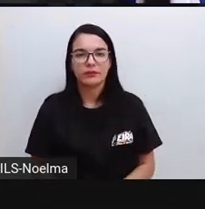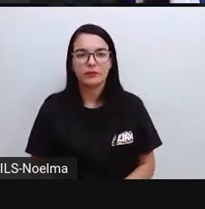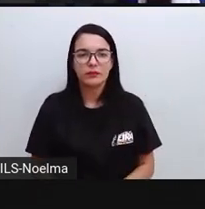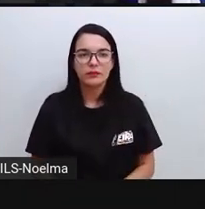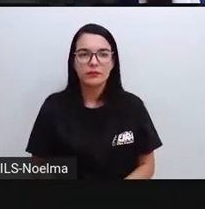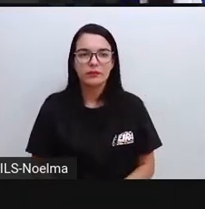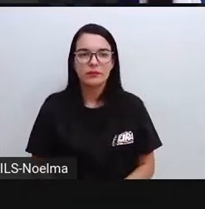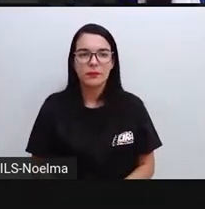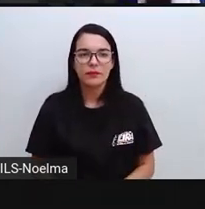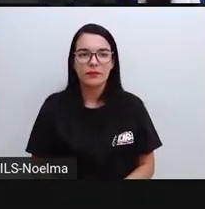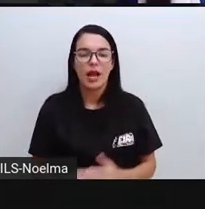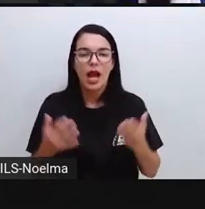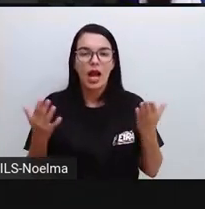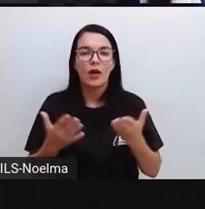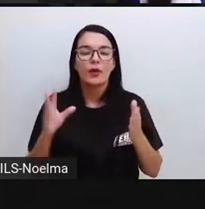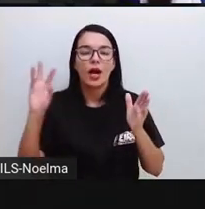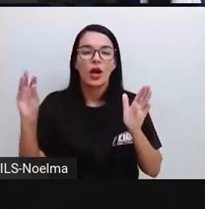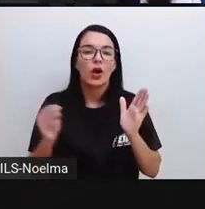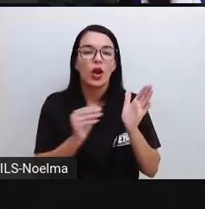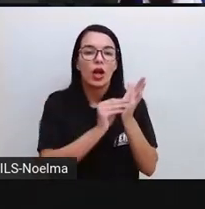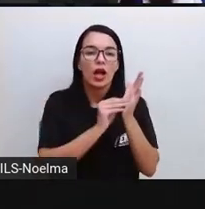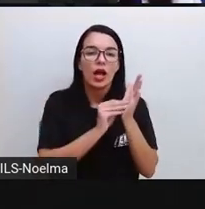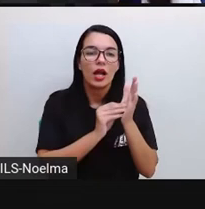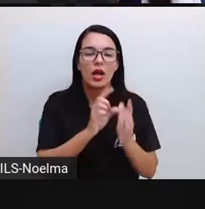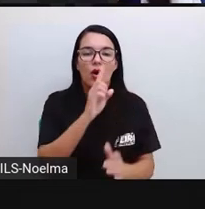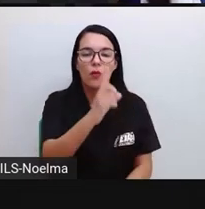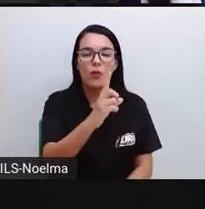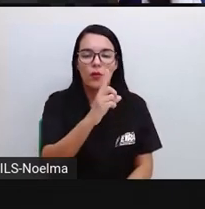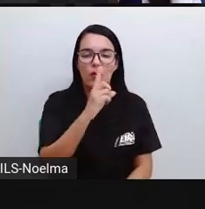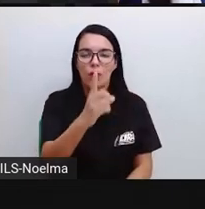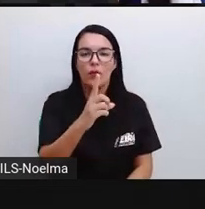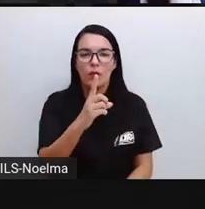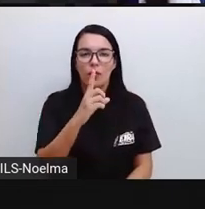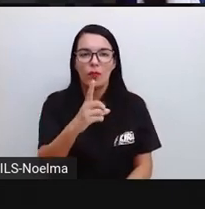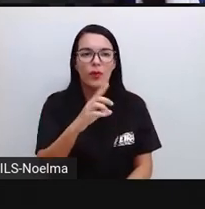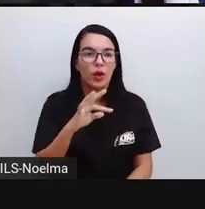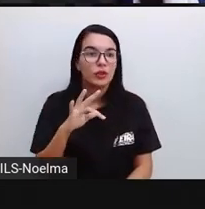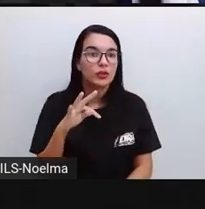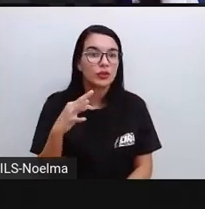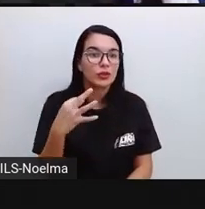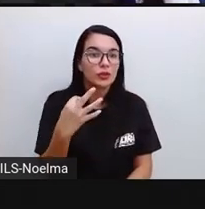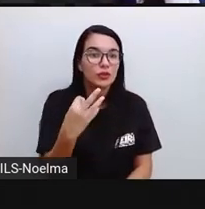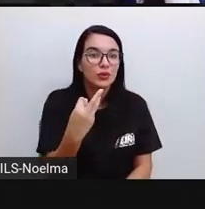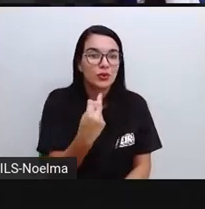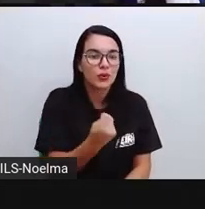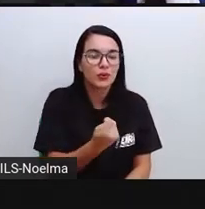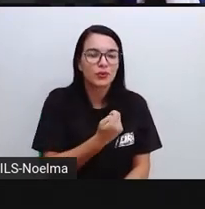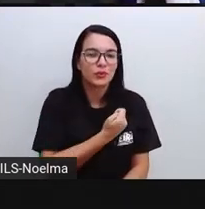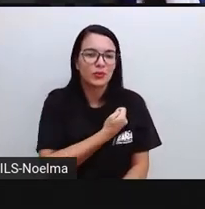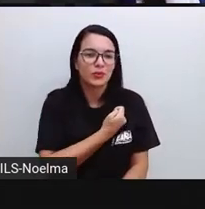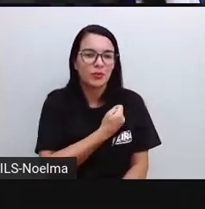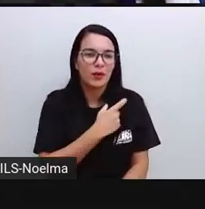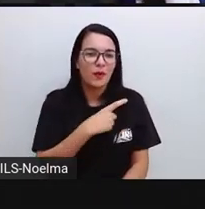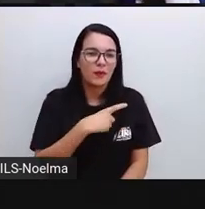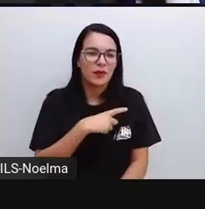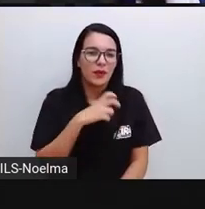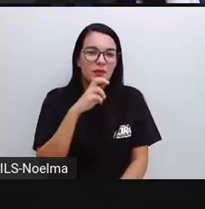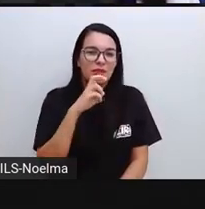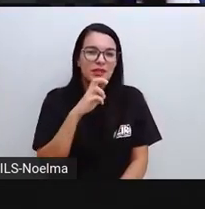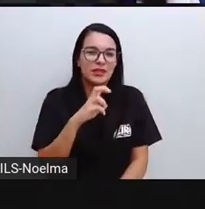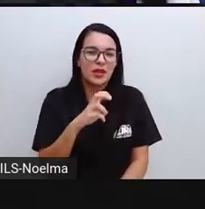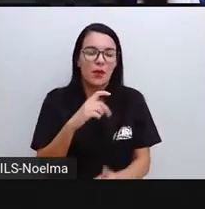E aí, gente vai ter que colocar de um em um todos os numerais que tenham o número cinco na